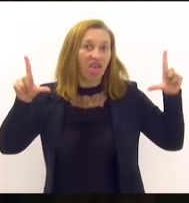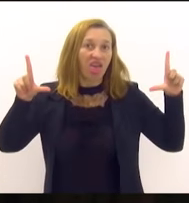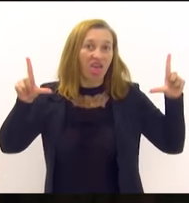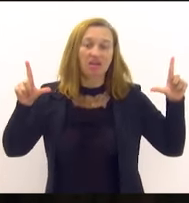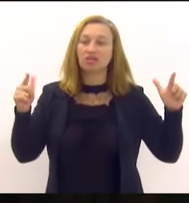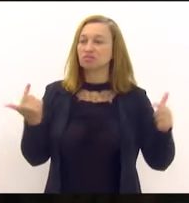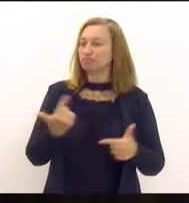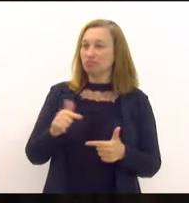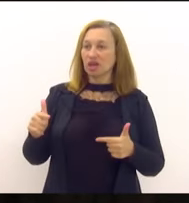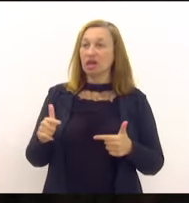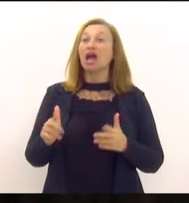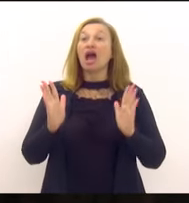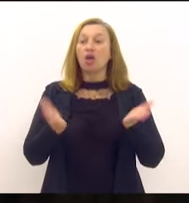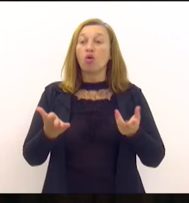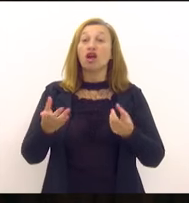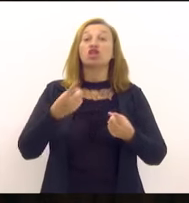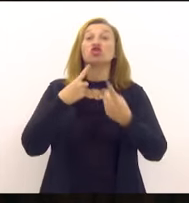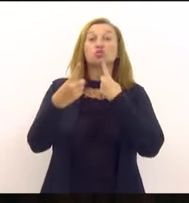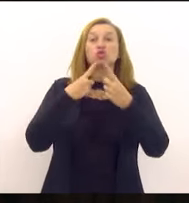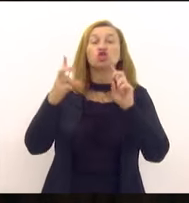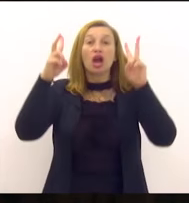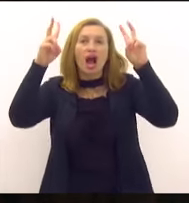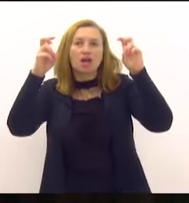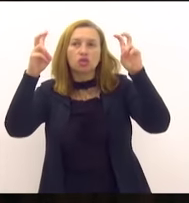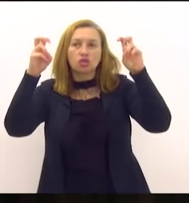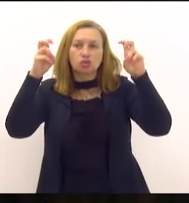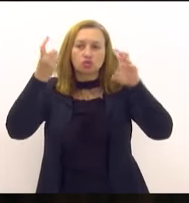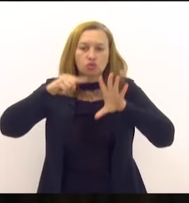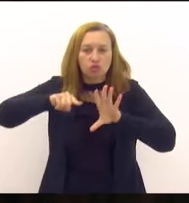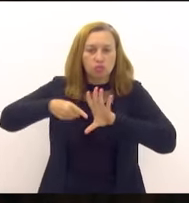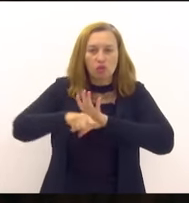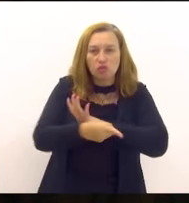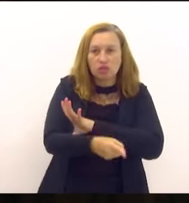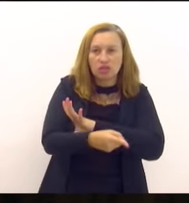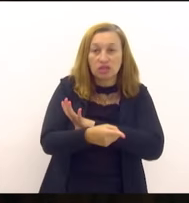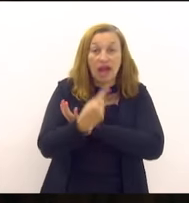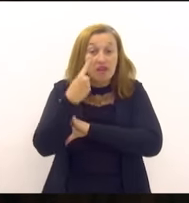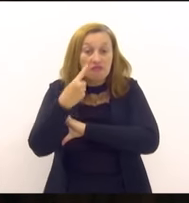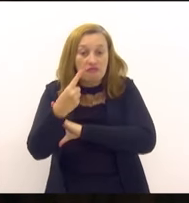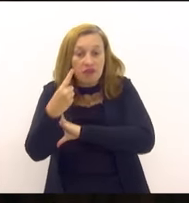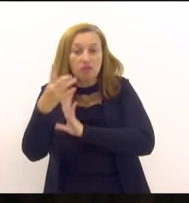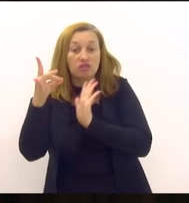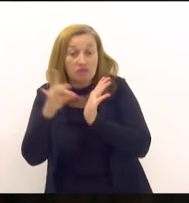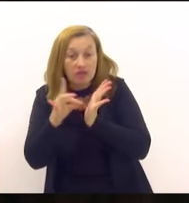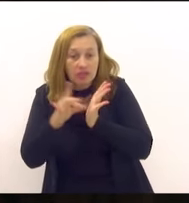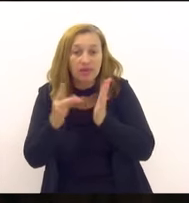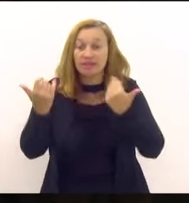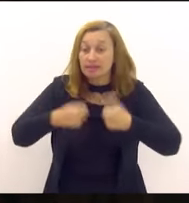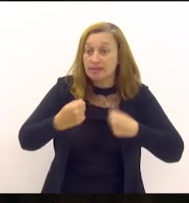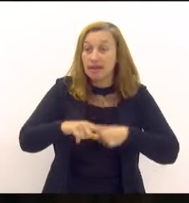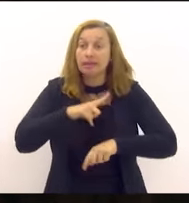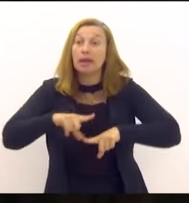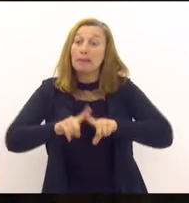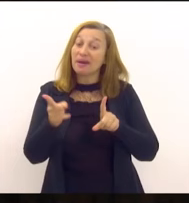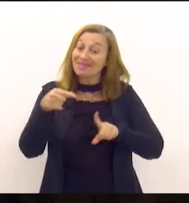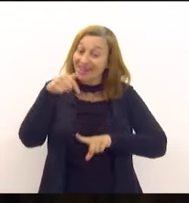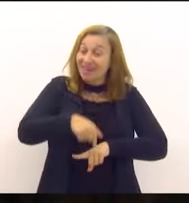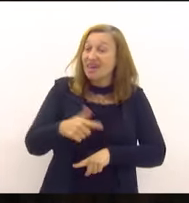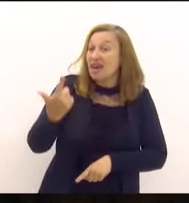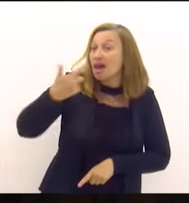tem. Vamos discutir matérias e debater posição e oposição onde realmente houver a necessidade. Mas aqui,